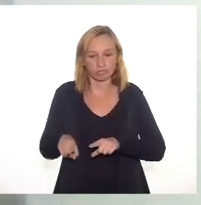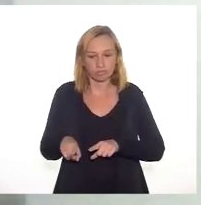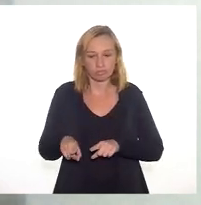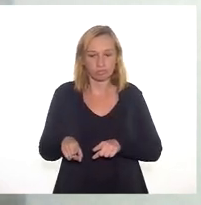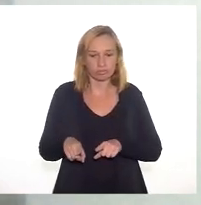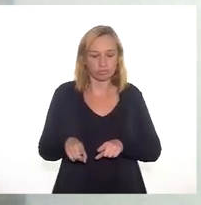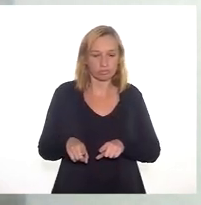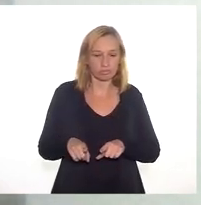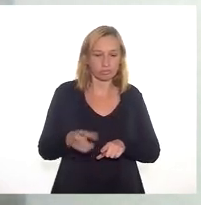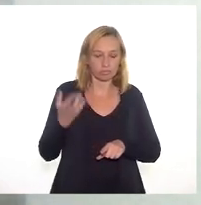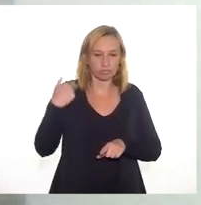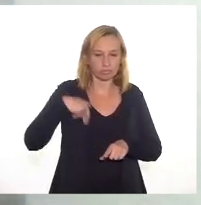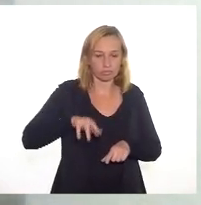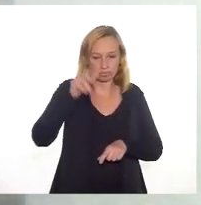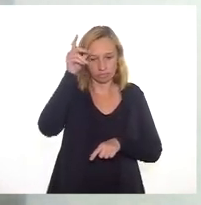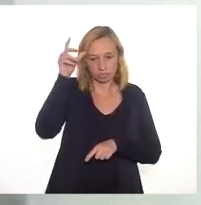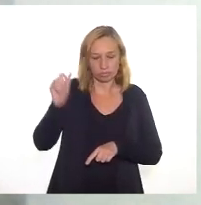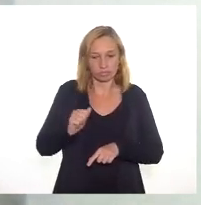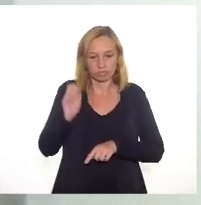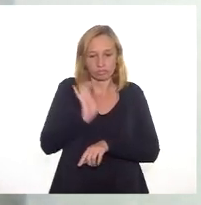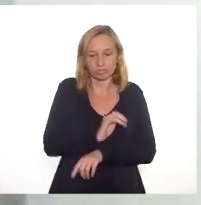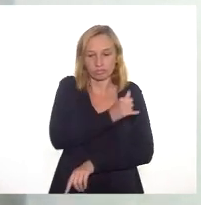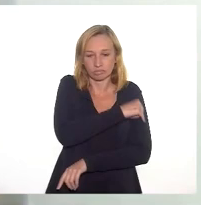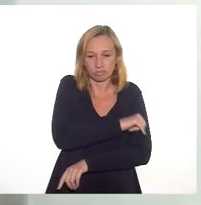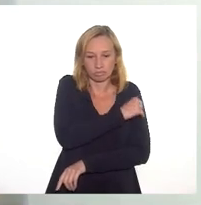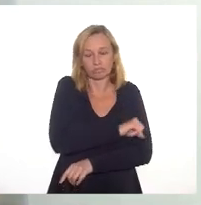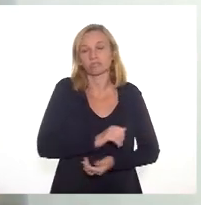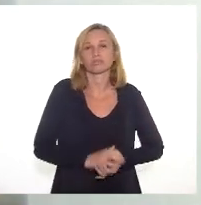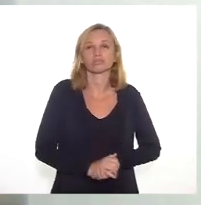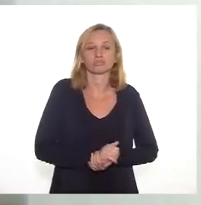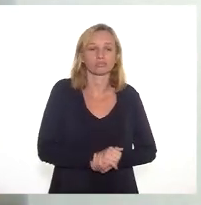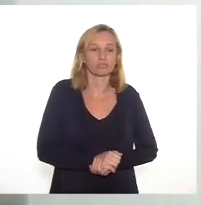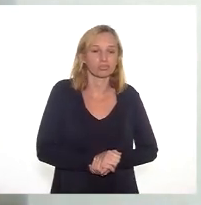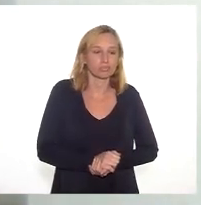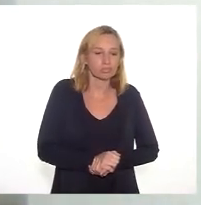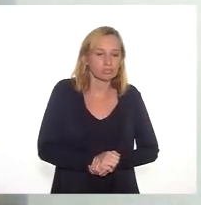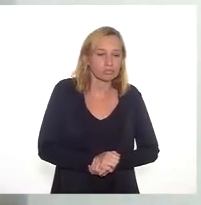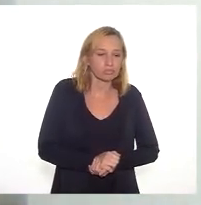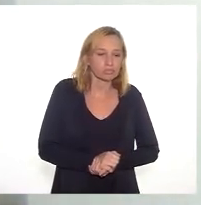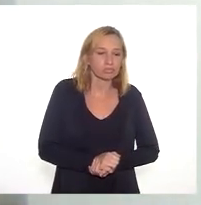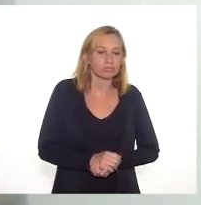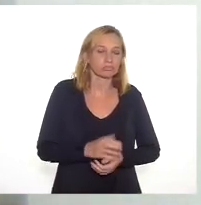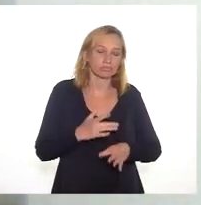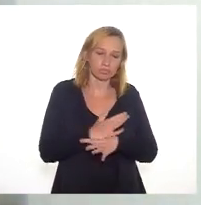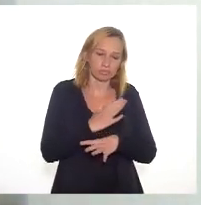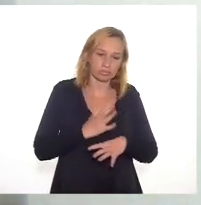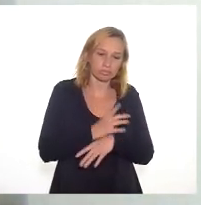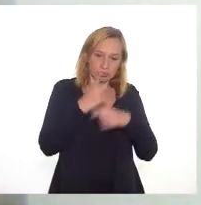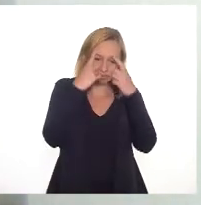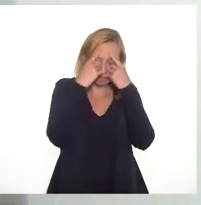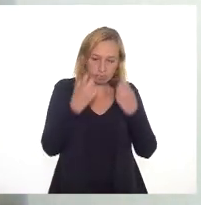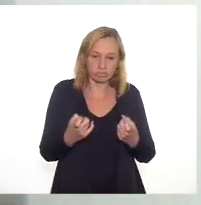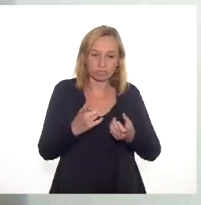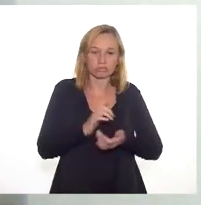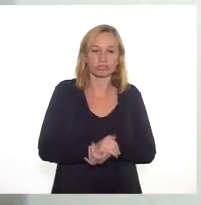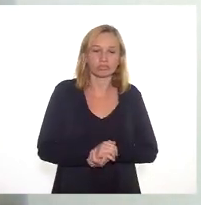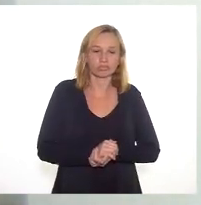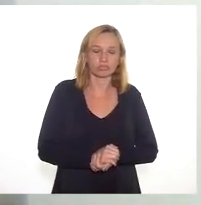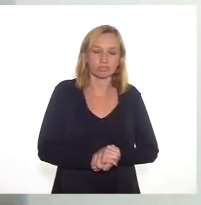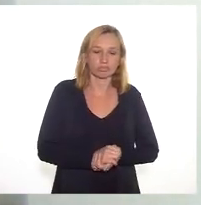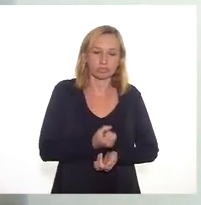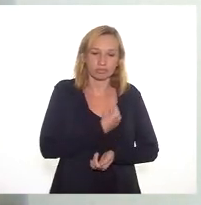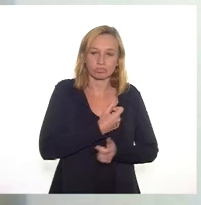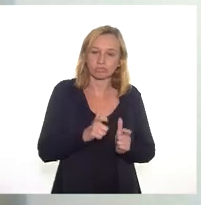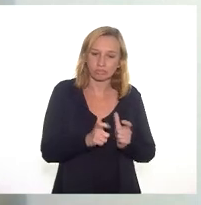intolerância religiosa aqui no estado do Rio de Janeiro. A gente vive numa sociedade muito violenta, com altos graus, com